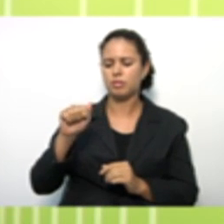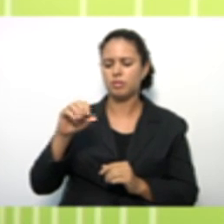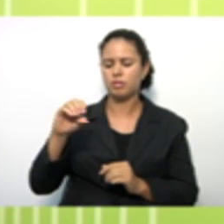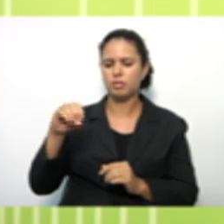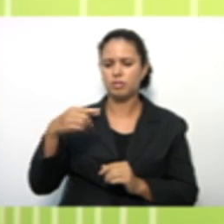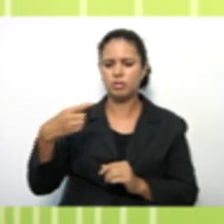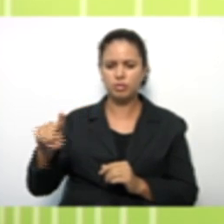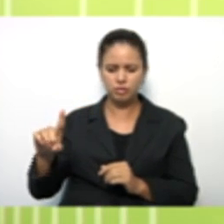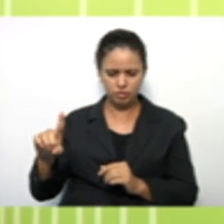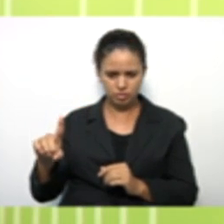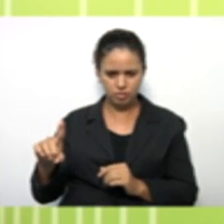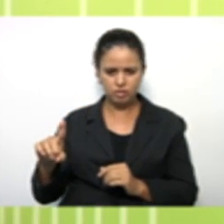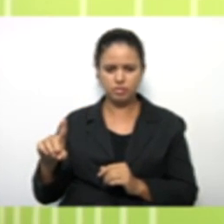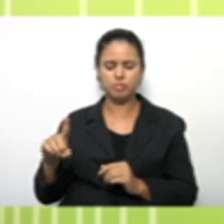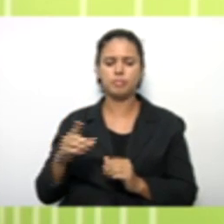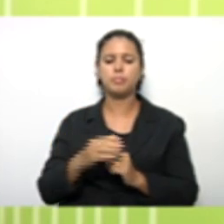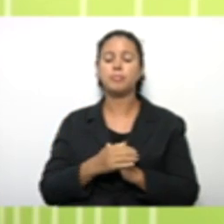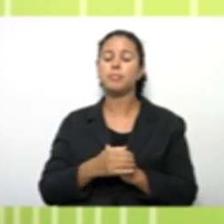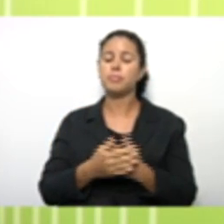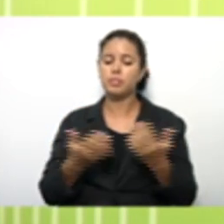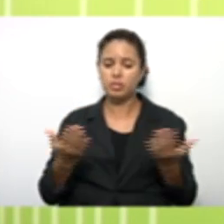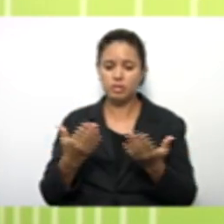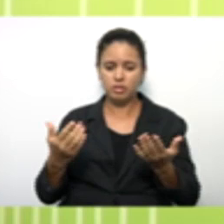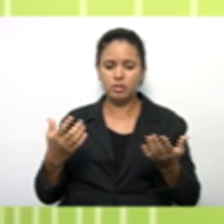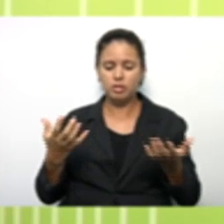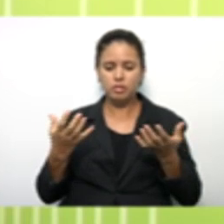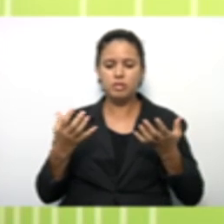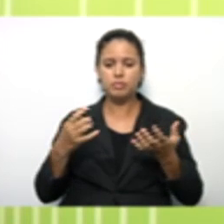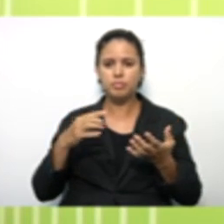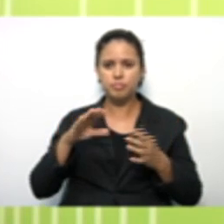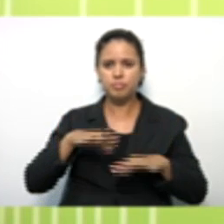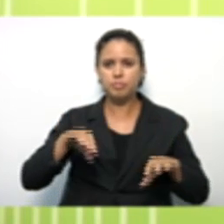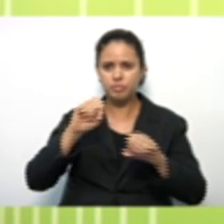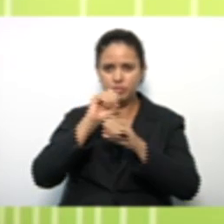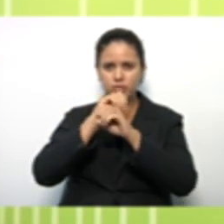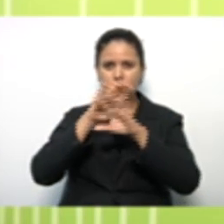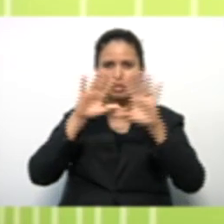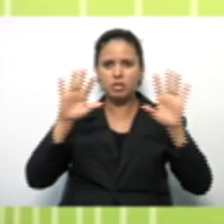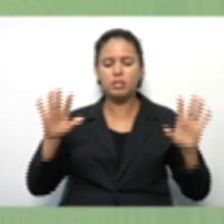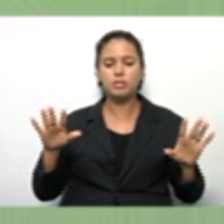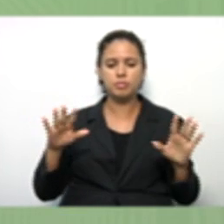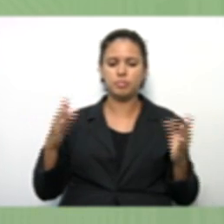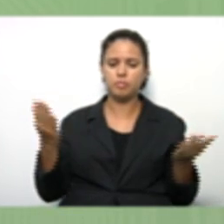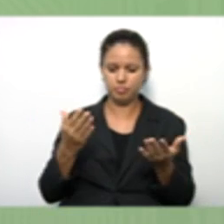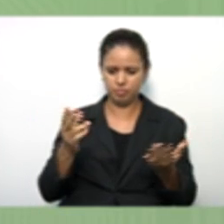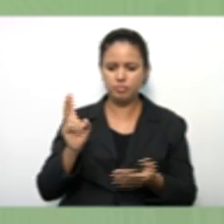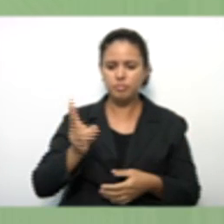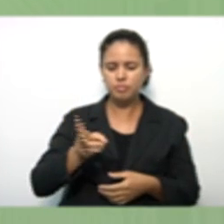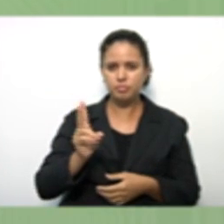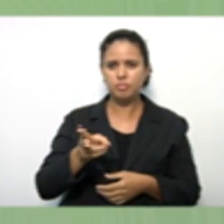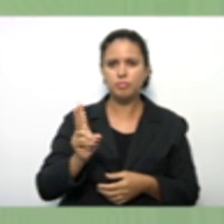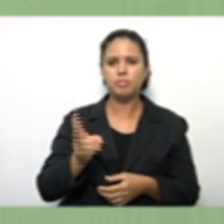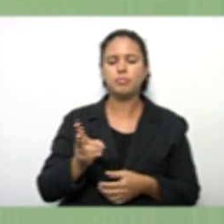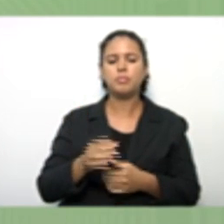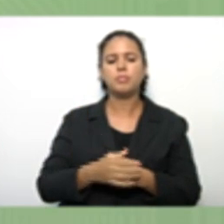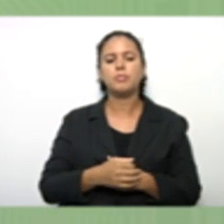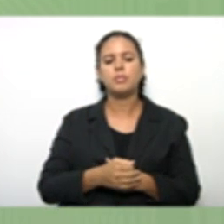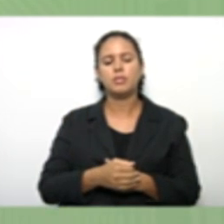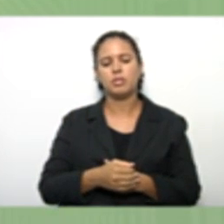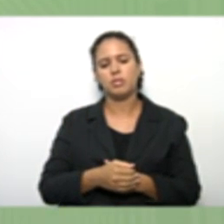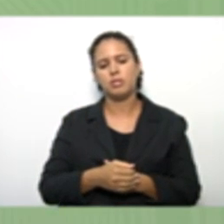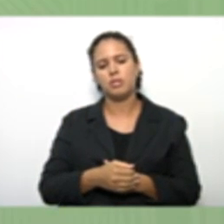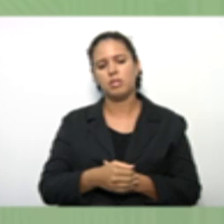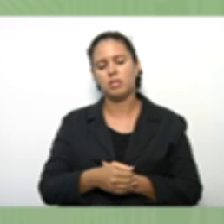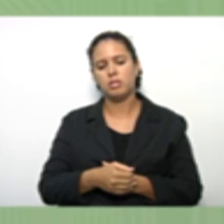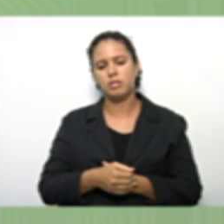pagar. Espero que vocês tenham compreendido o que é patrimônio líquido. Vamos dar continuidade aqui agora à questão